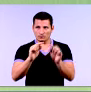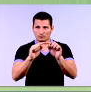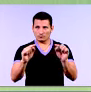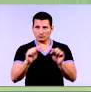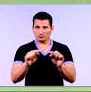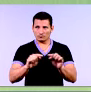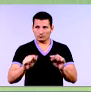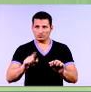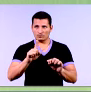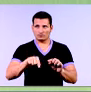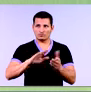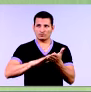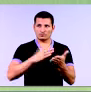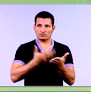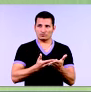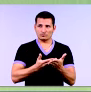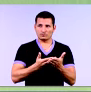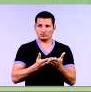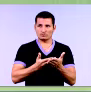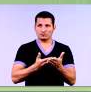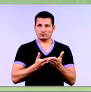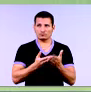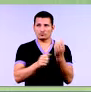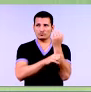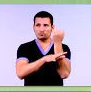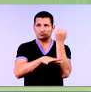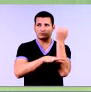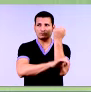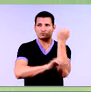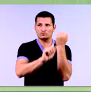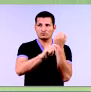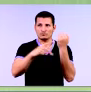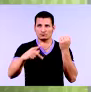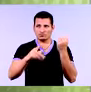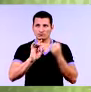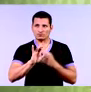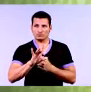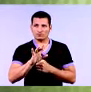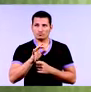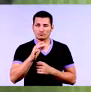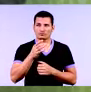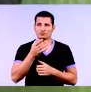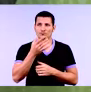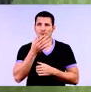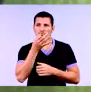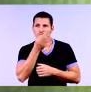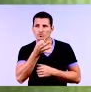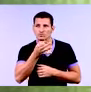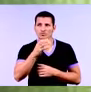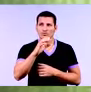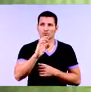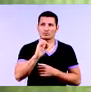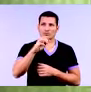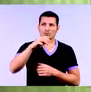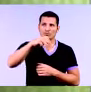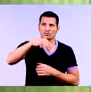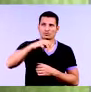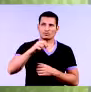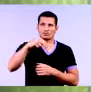são interpretadas pelo compilador como um comentário. O compilador não